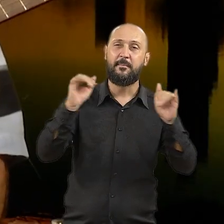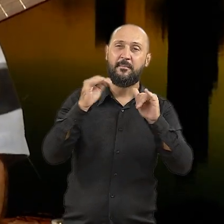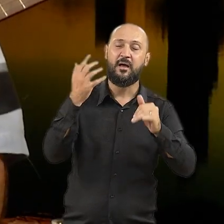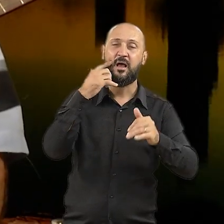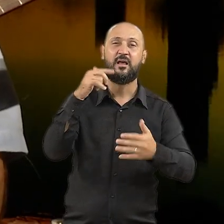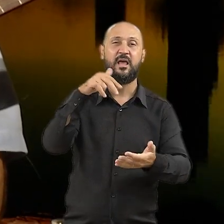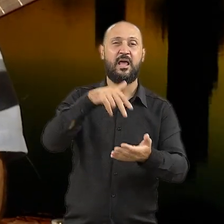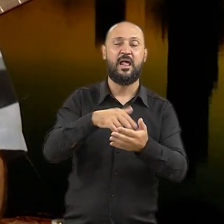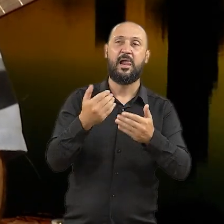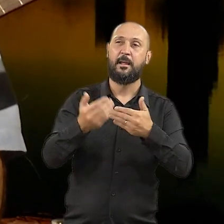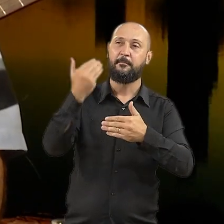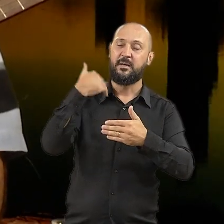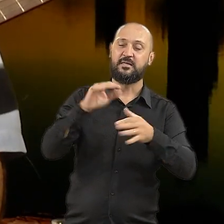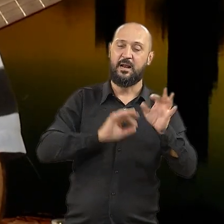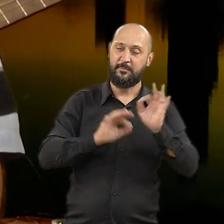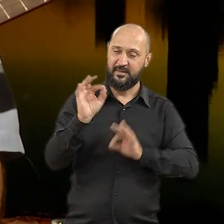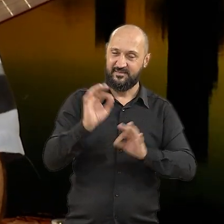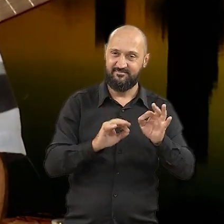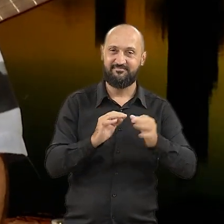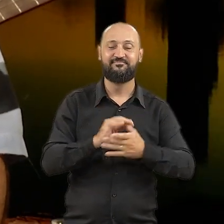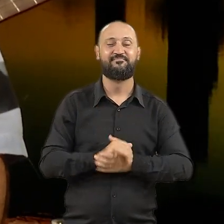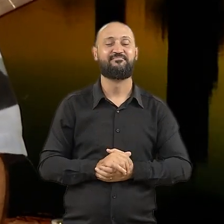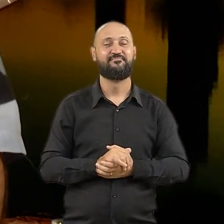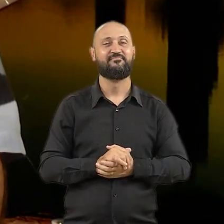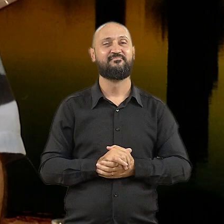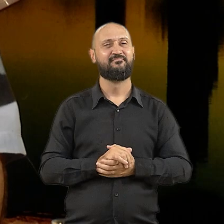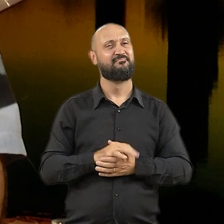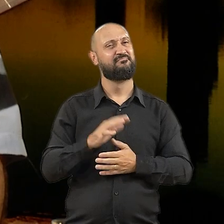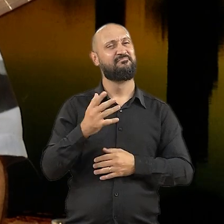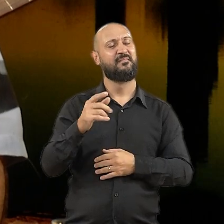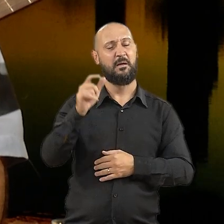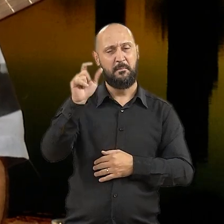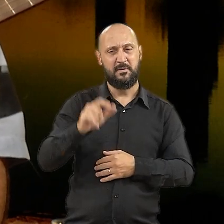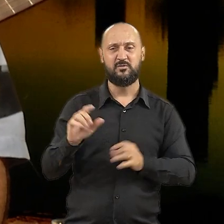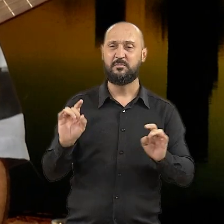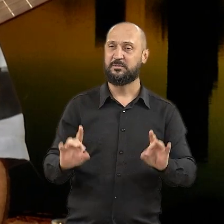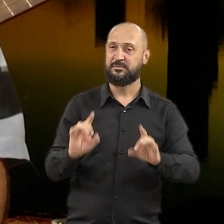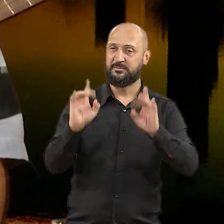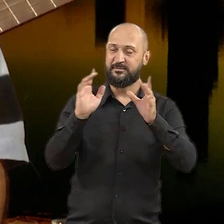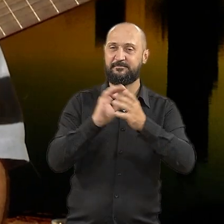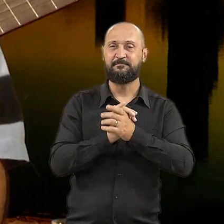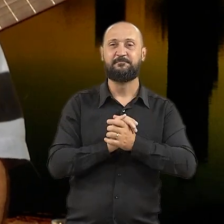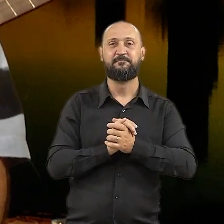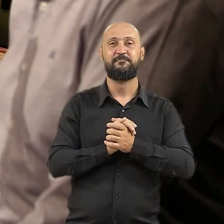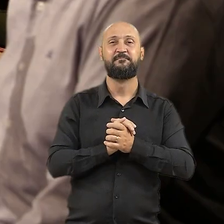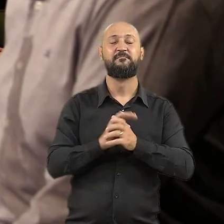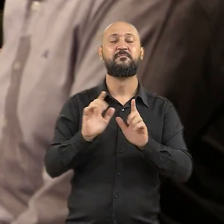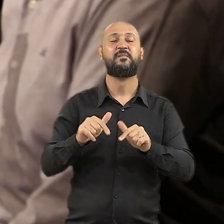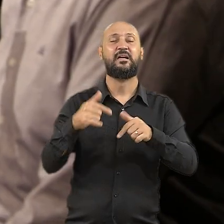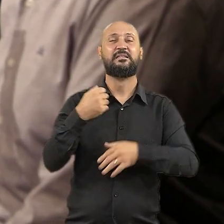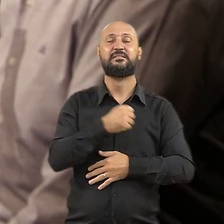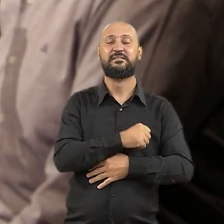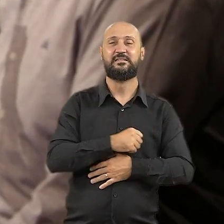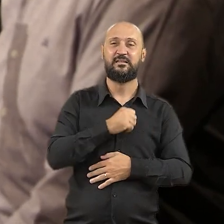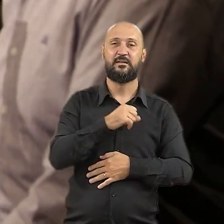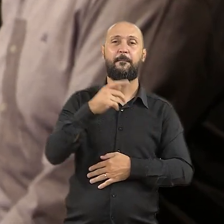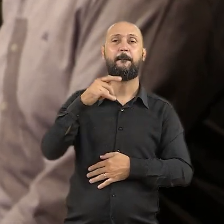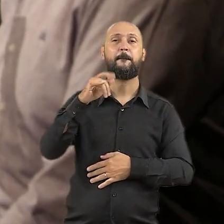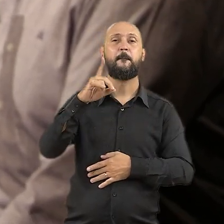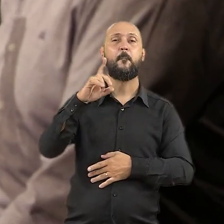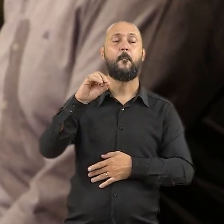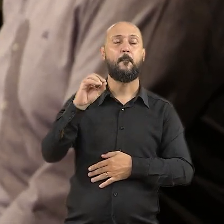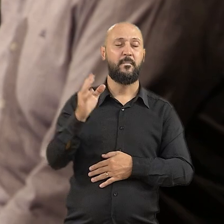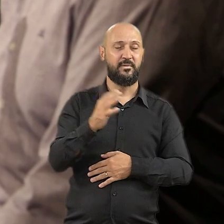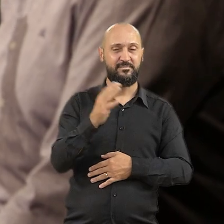que era bastidores, mas era planejamento, né? Sim. Mas um ser muito especial. É criativo. Saudoso Pedrinho